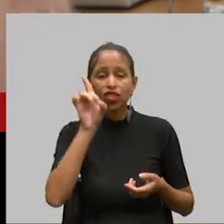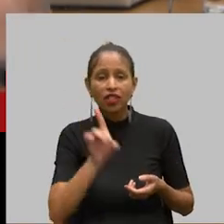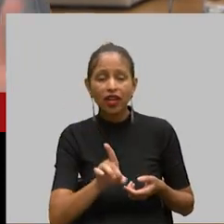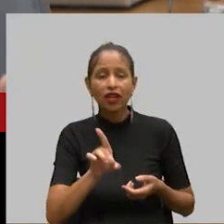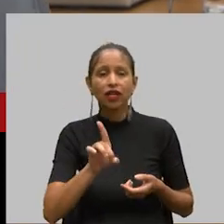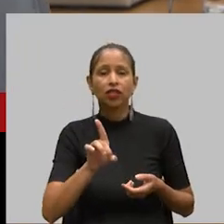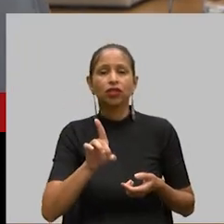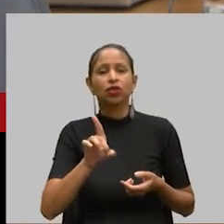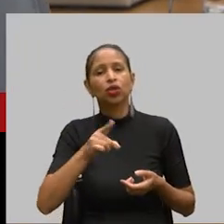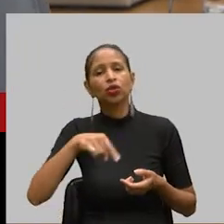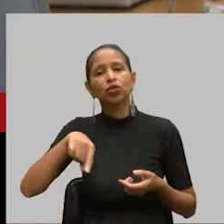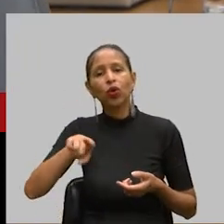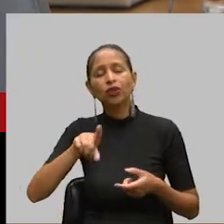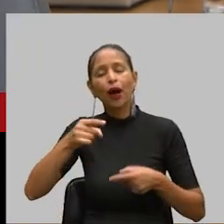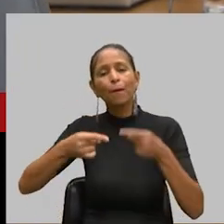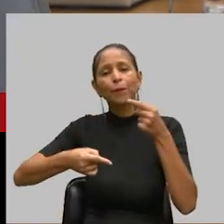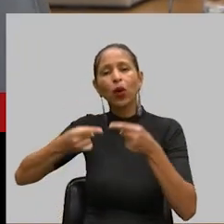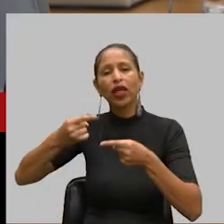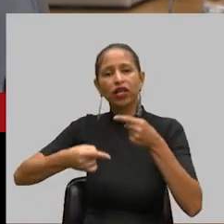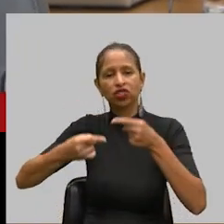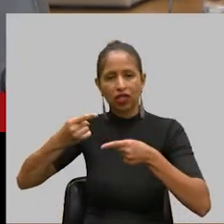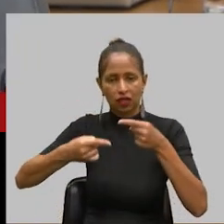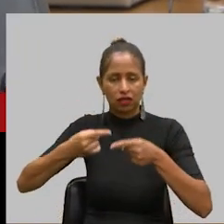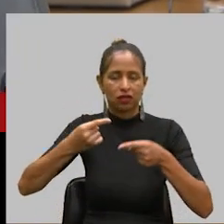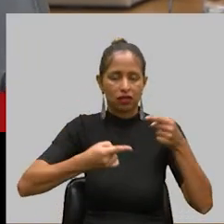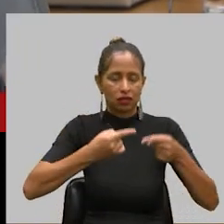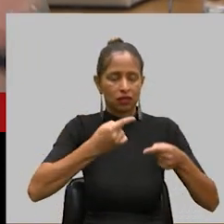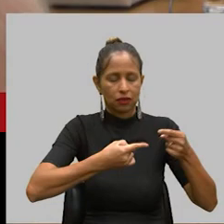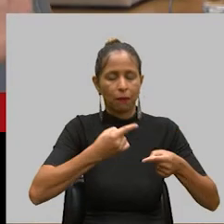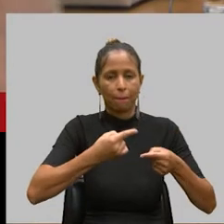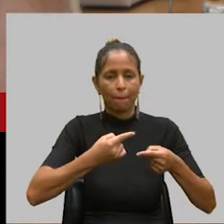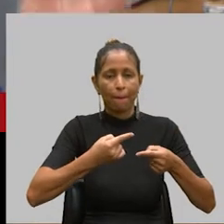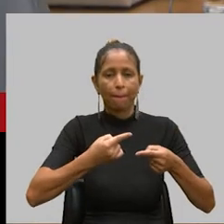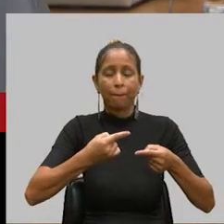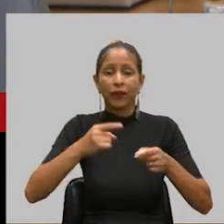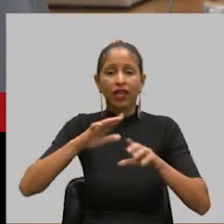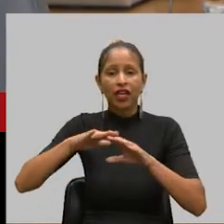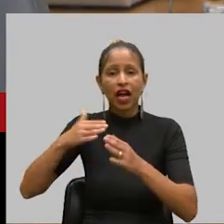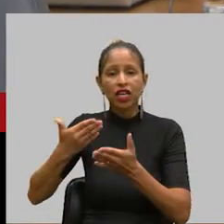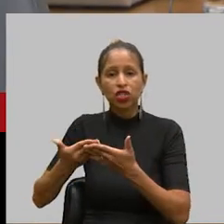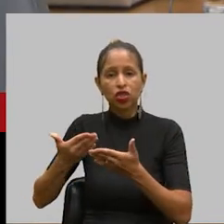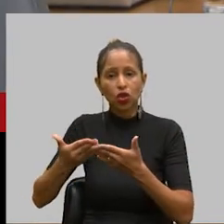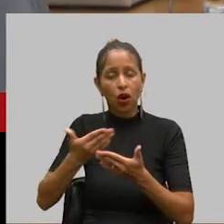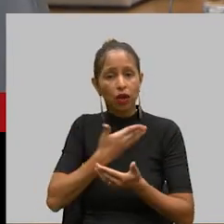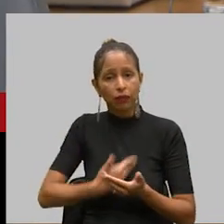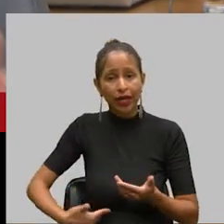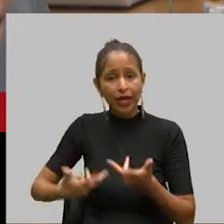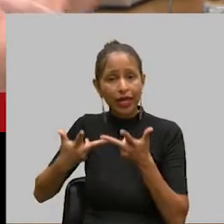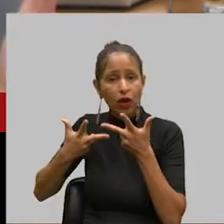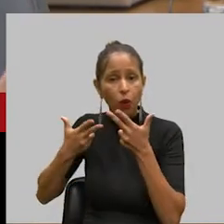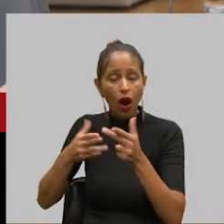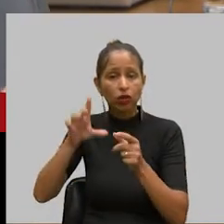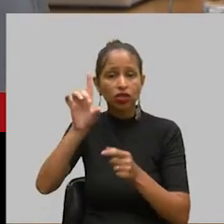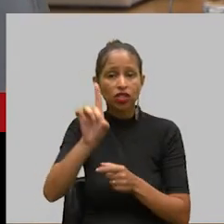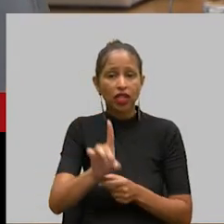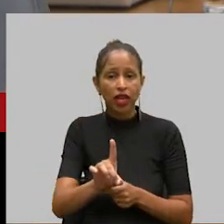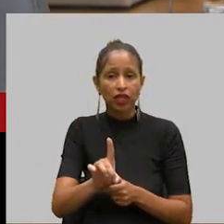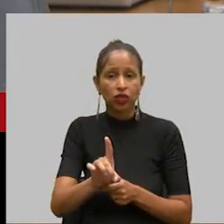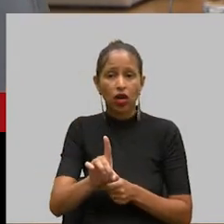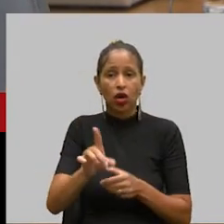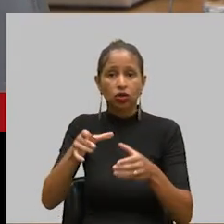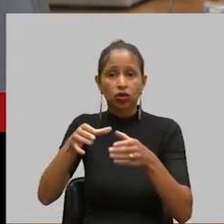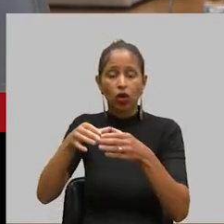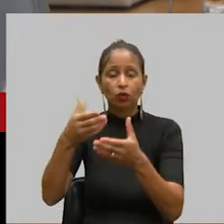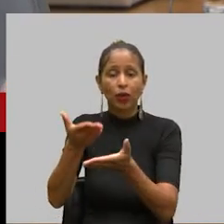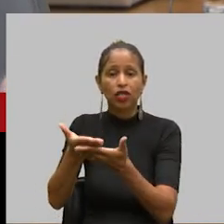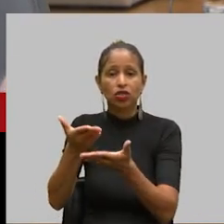acessar todas as políticas públicas eh eh que a escola pública tem direito porque nós não somos uma escola